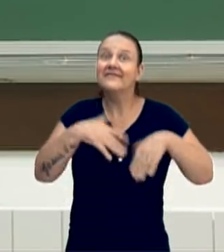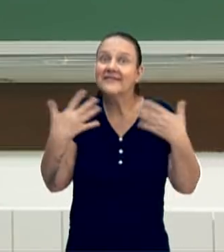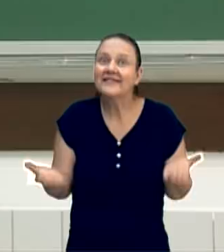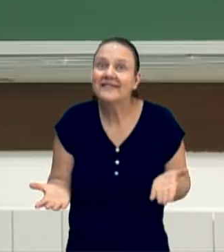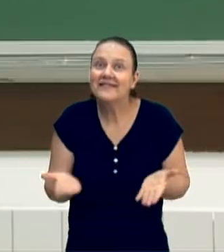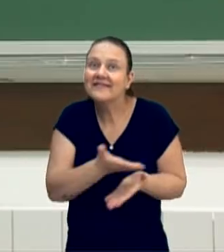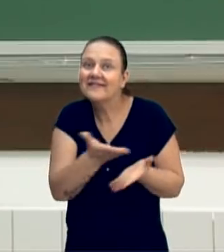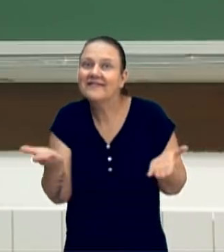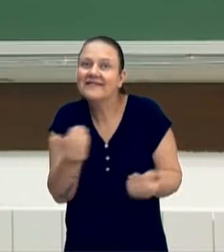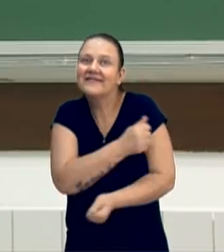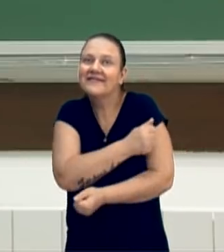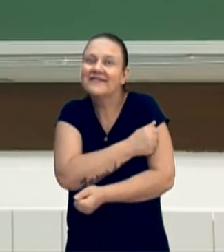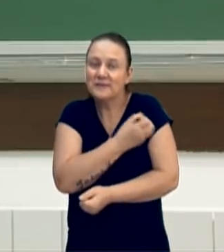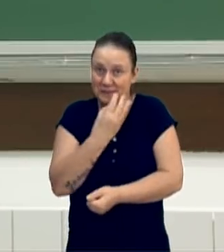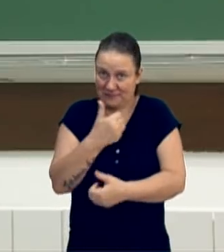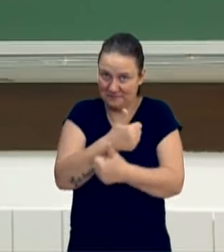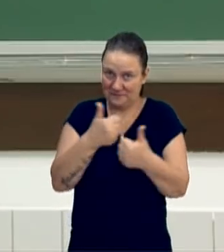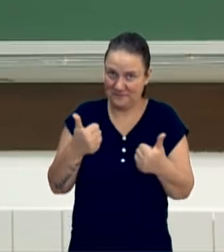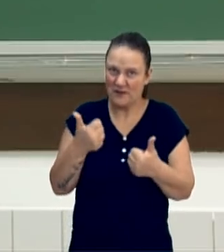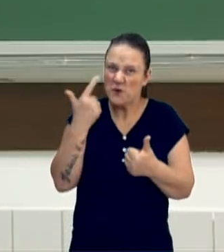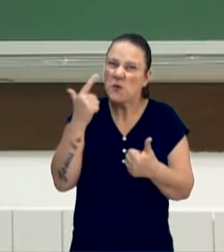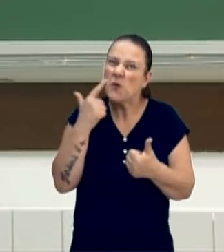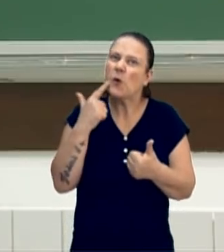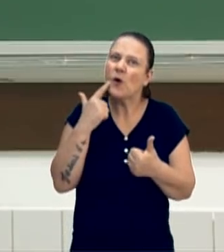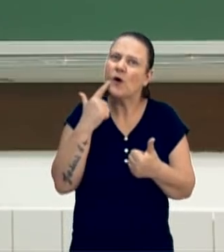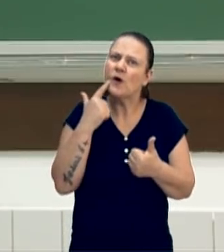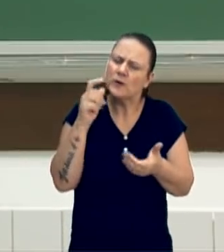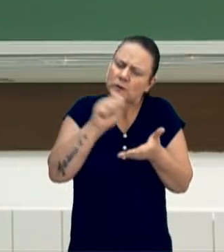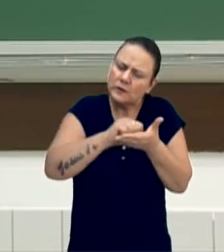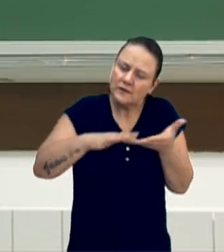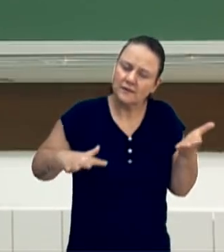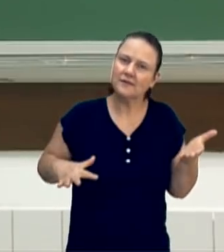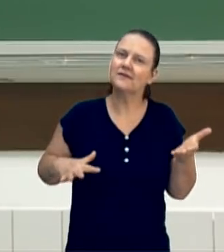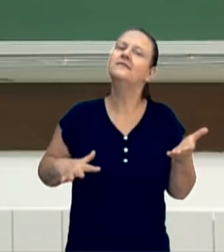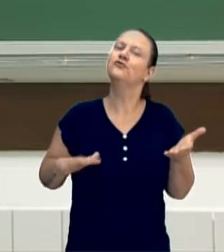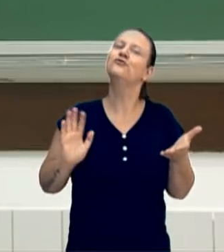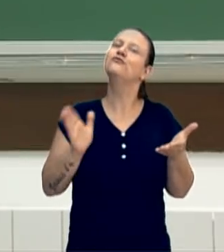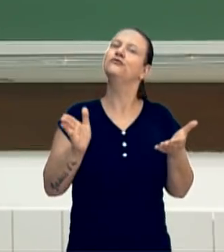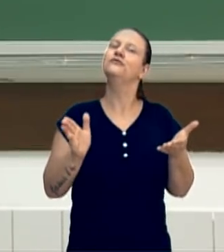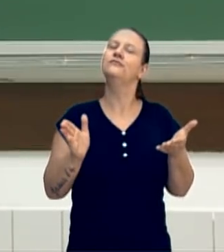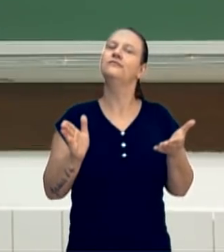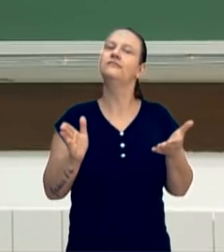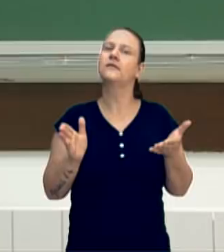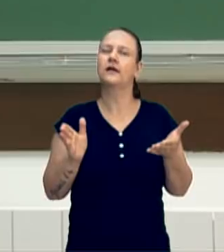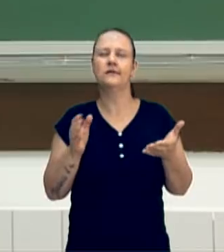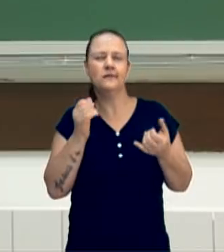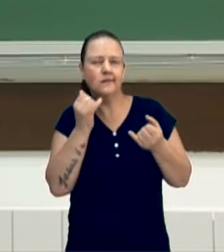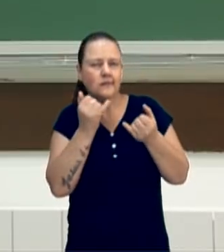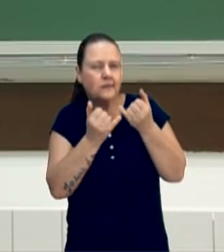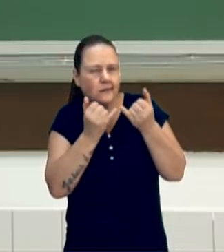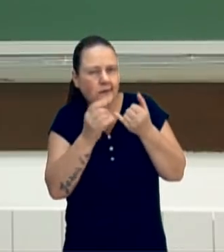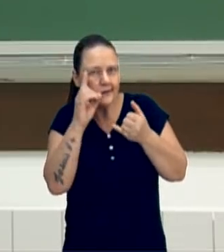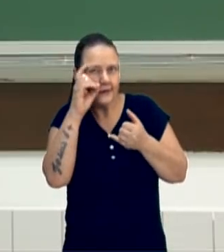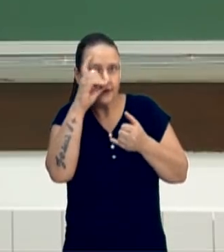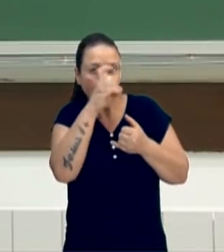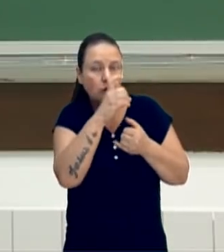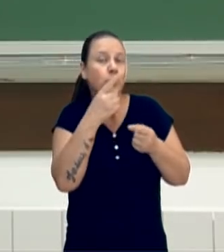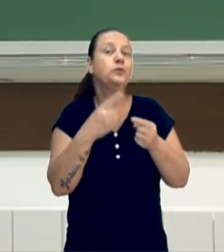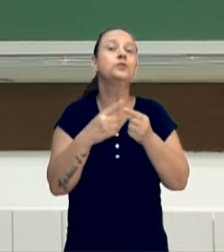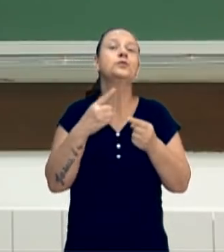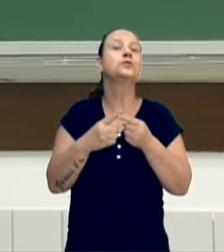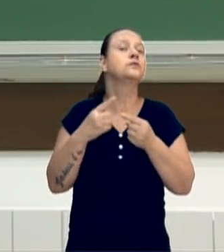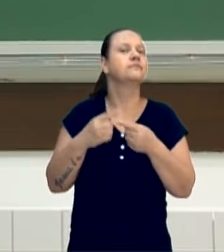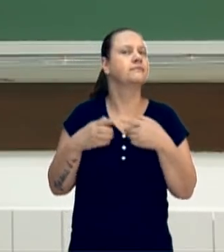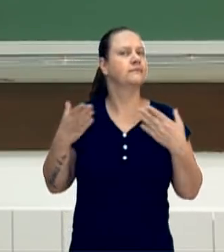aí, pessoal, tudo bem? Conseguiram fazer a atividade? Está um pouquinho difícil aqui, sabe por quê?